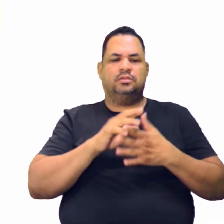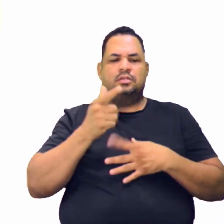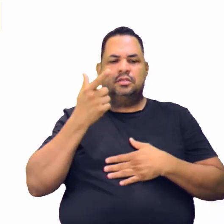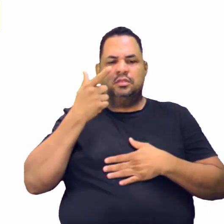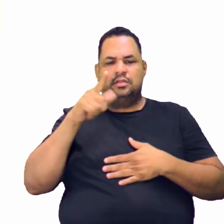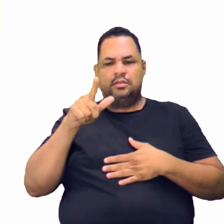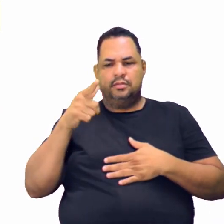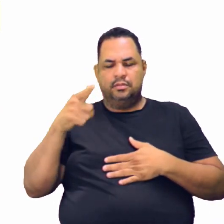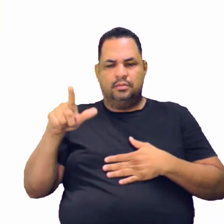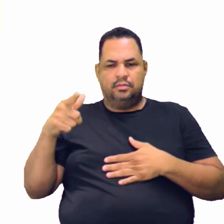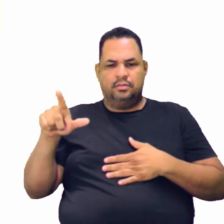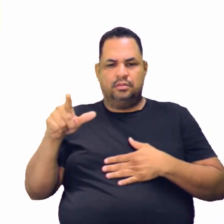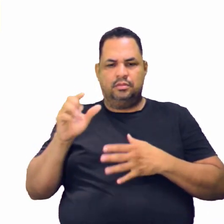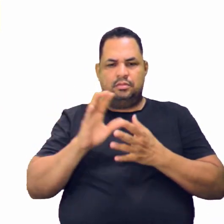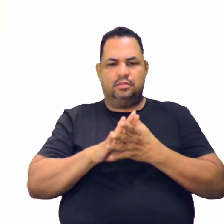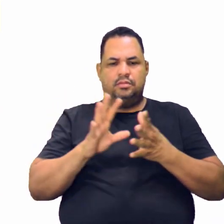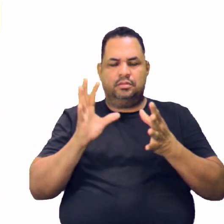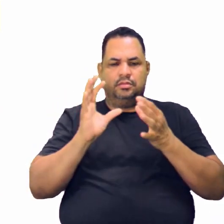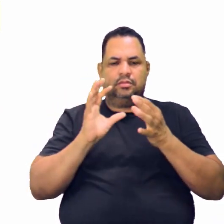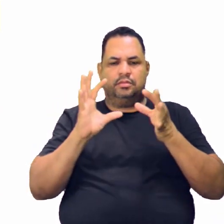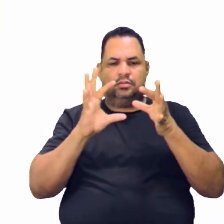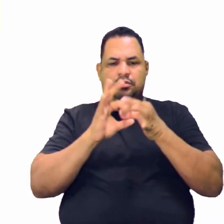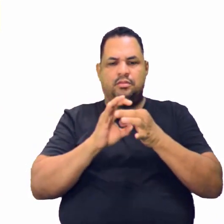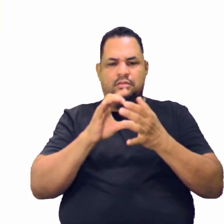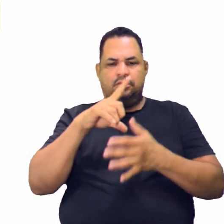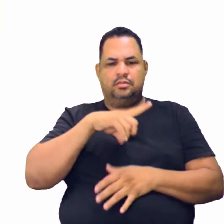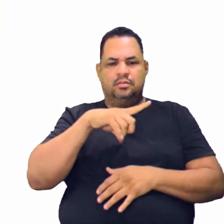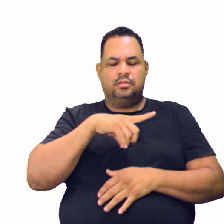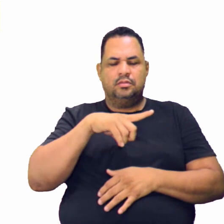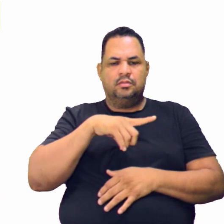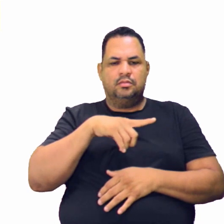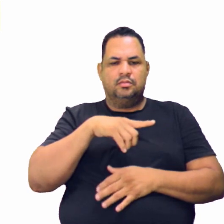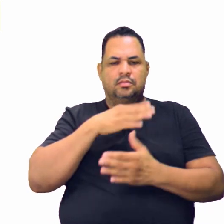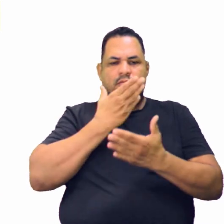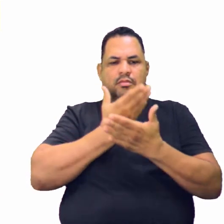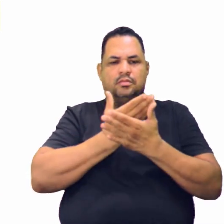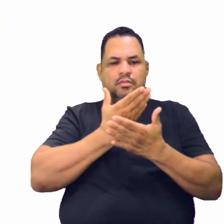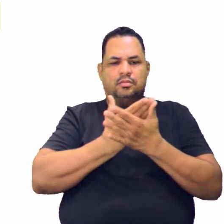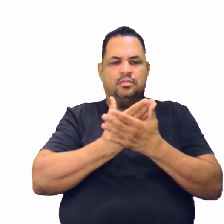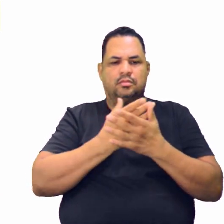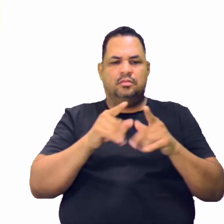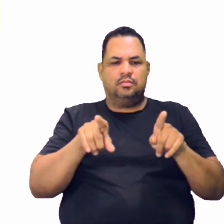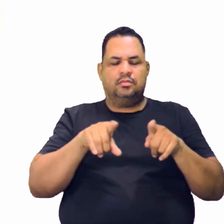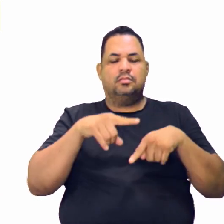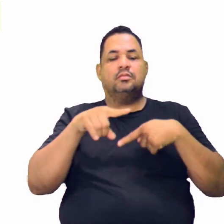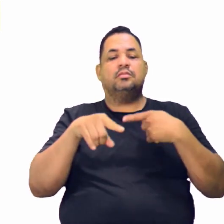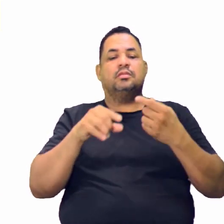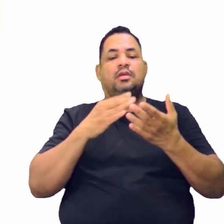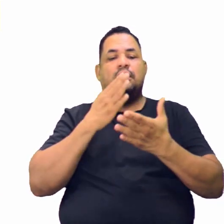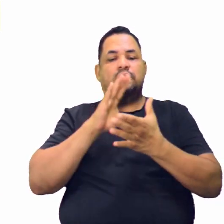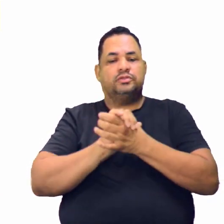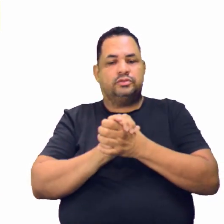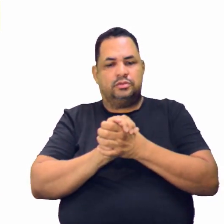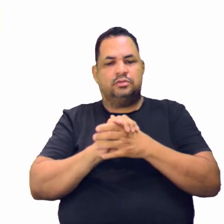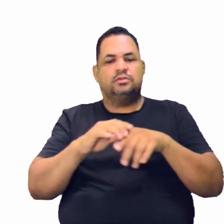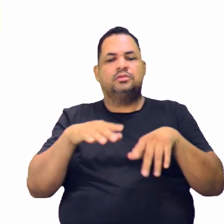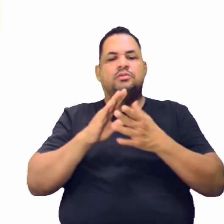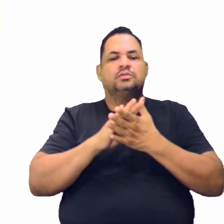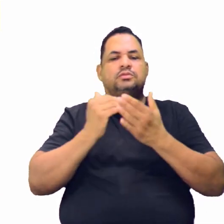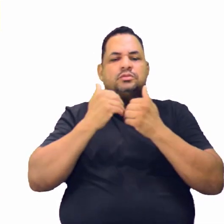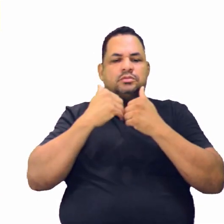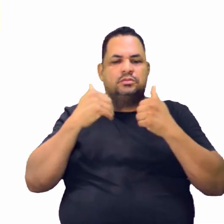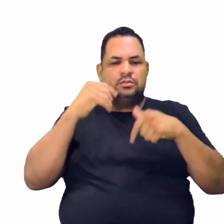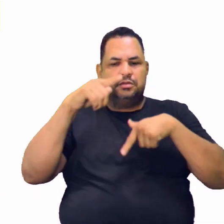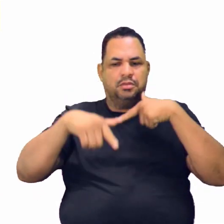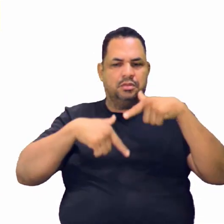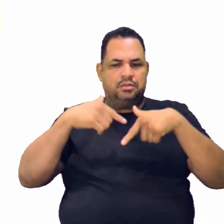de conjunção, da mesma conjunção. Nós temos aí, estudou e, casou e, trabalhou e, separou. Então,